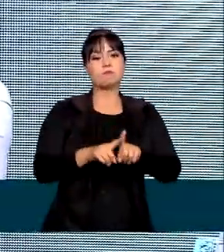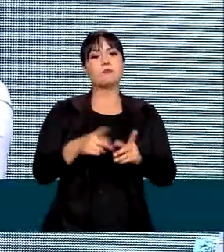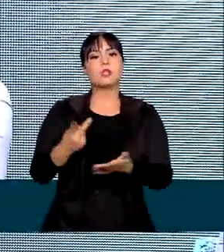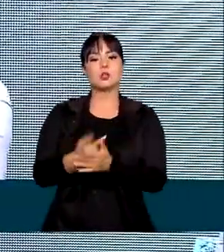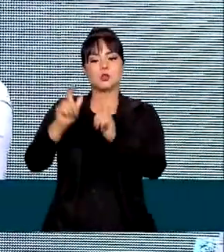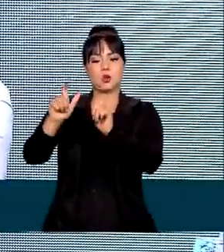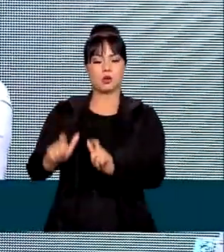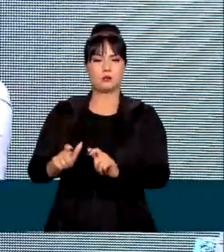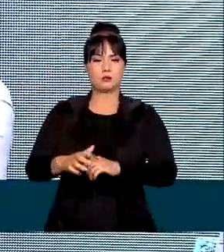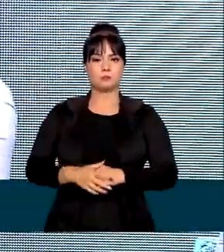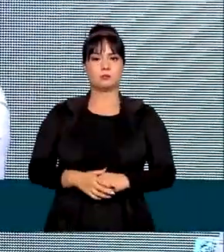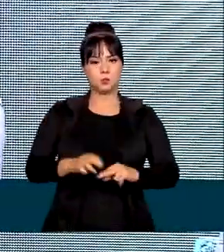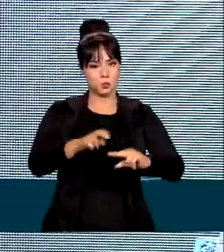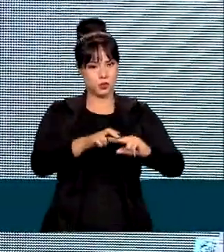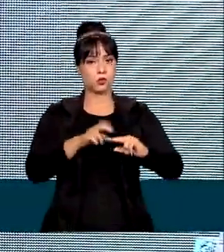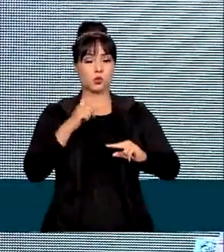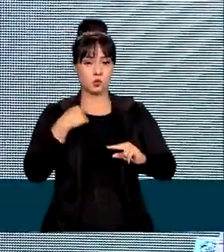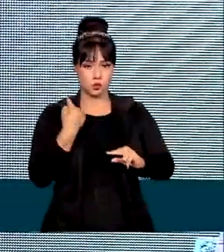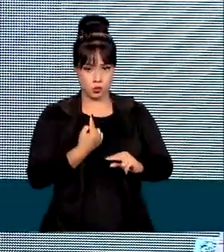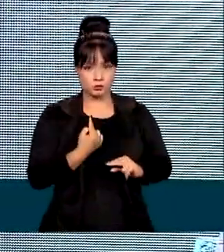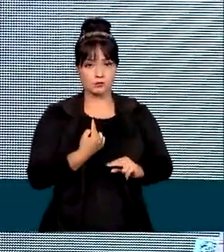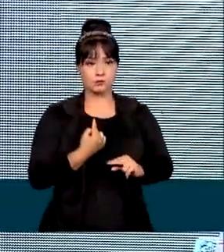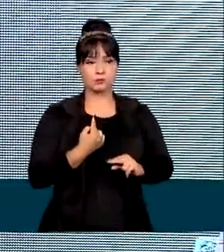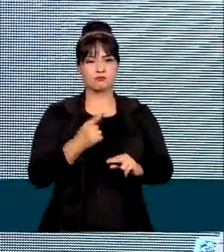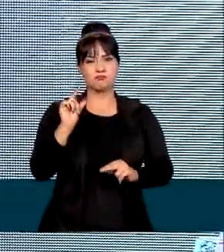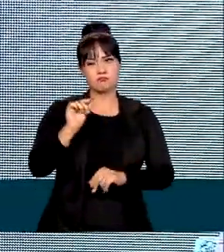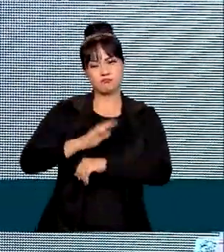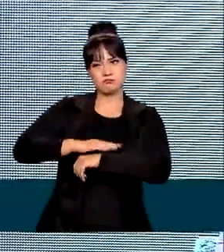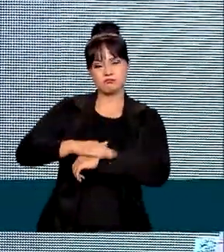local por isso nós recentemente